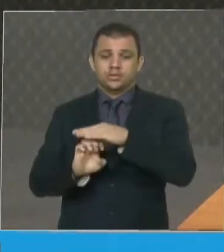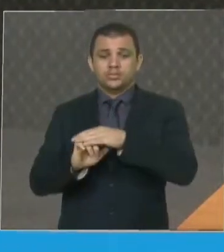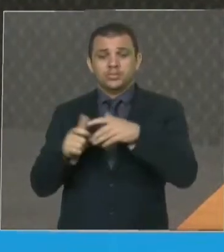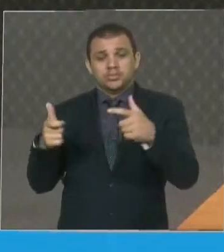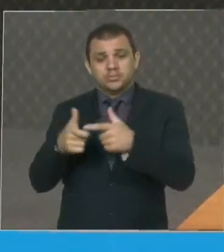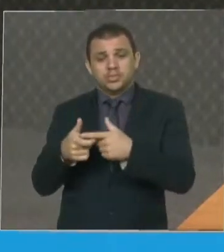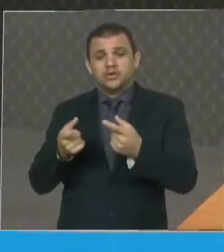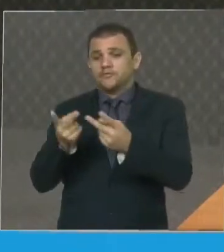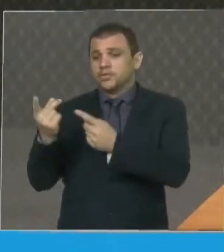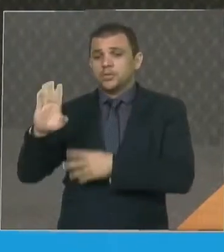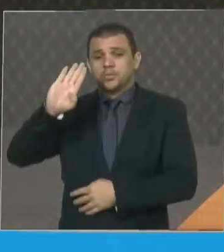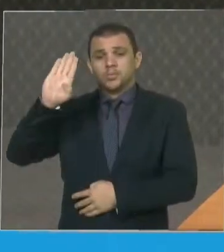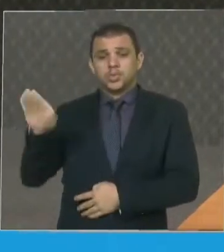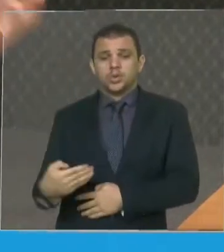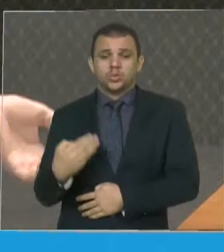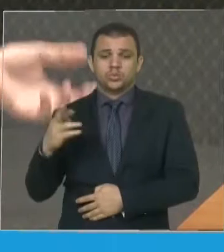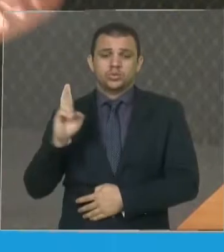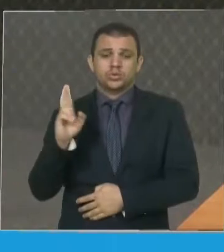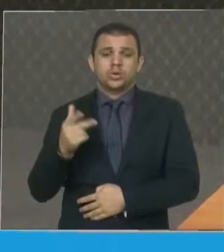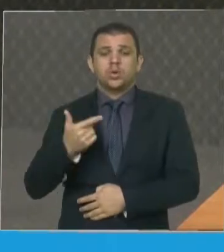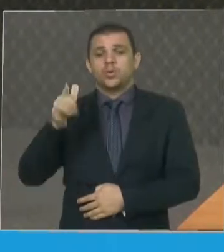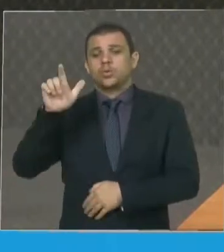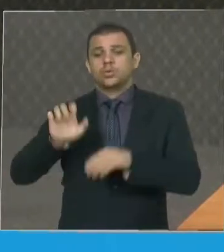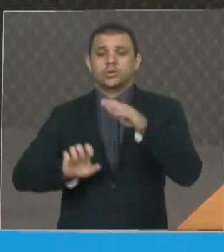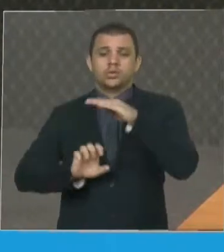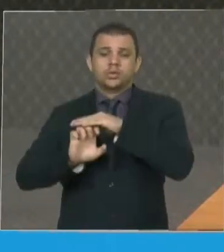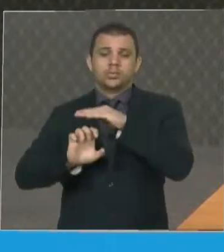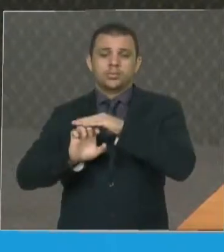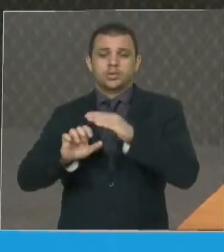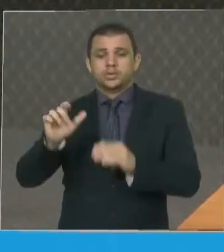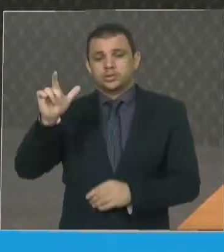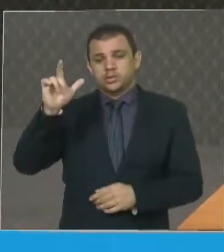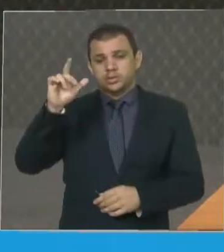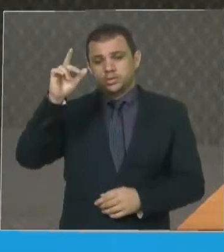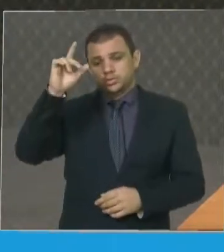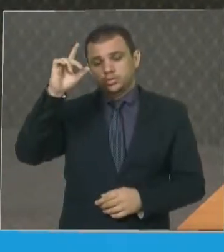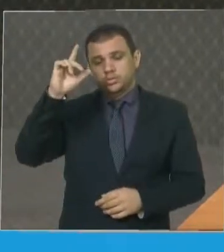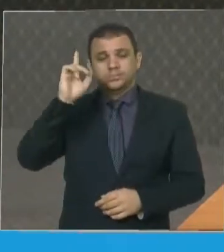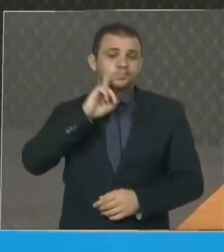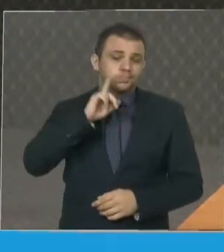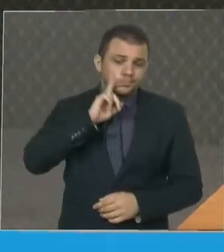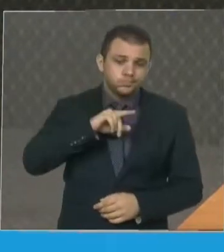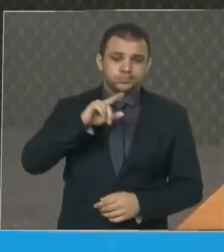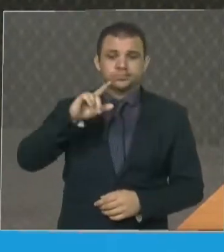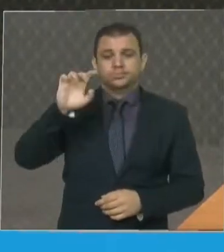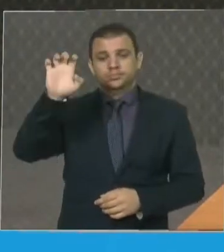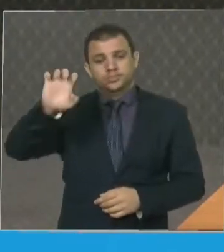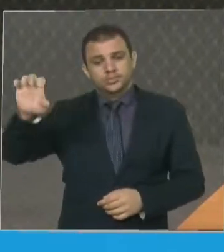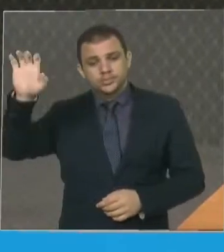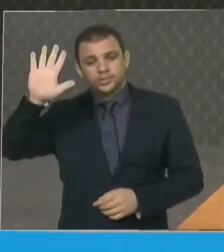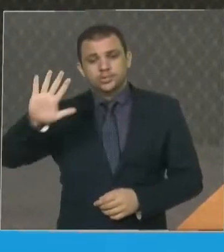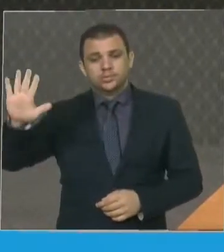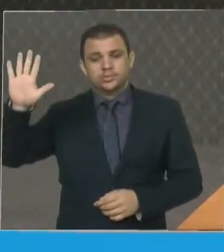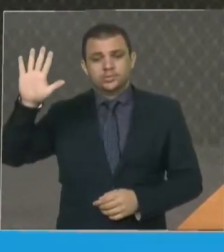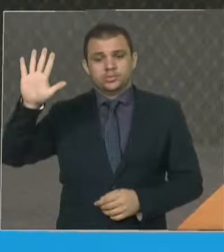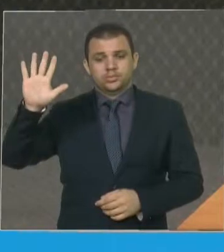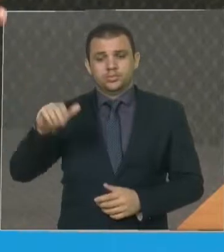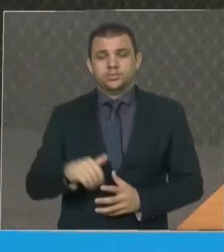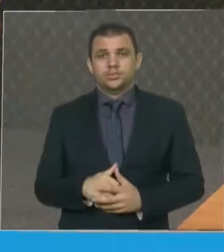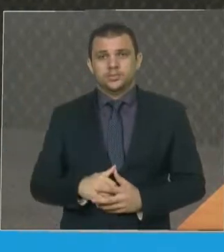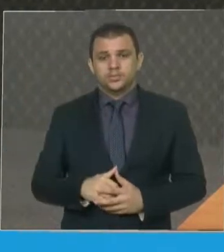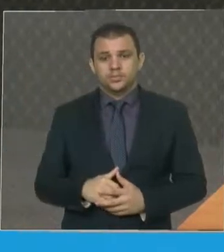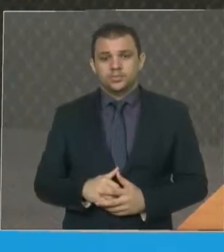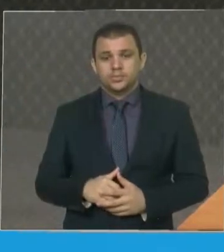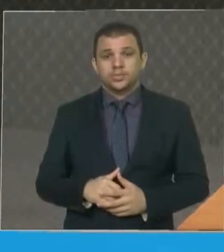dólares para outras empresas americanas ou europeias. Israel tem mais empresas na stock market,